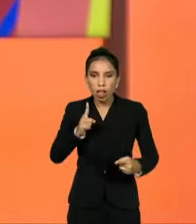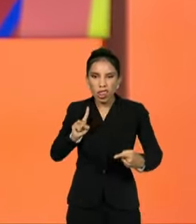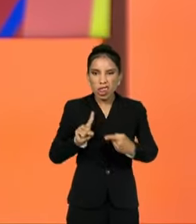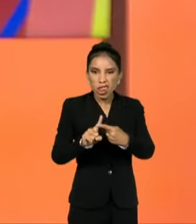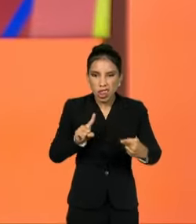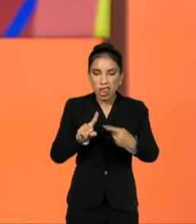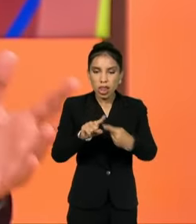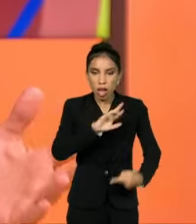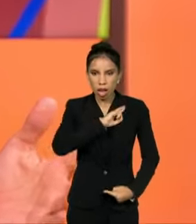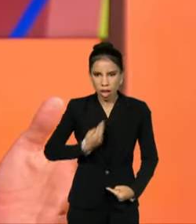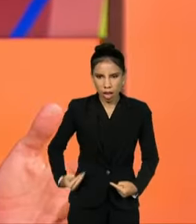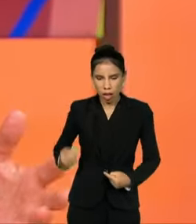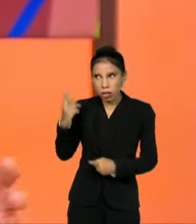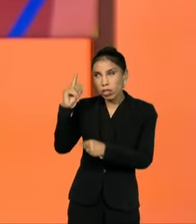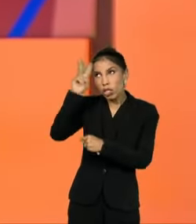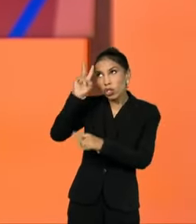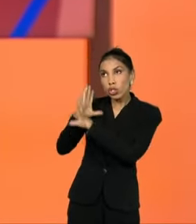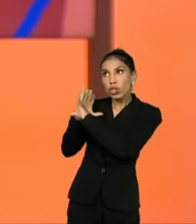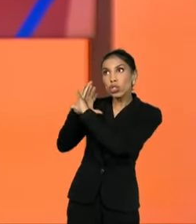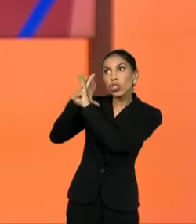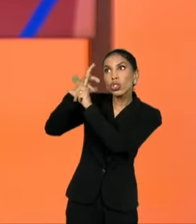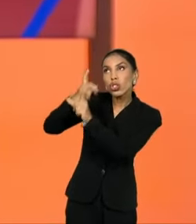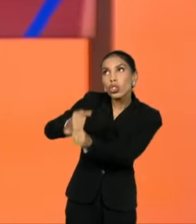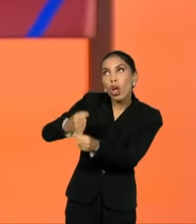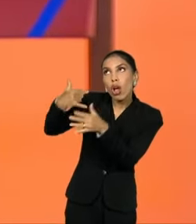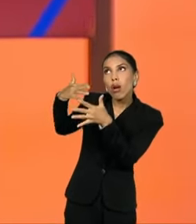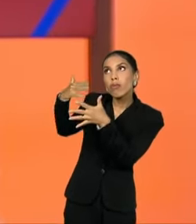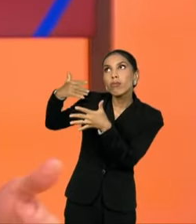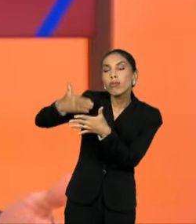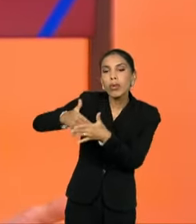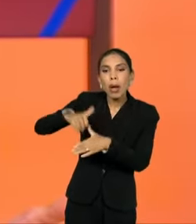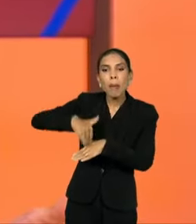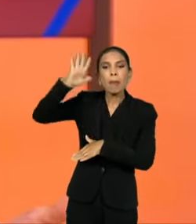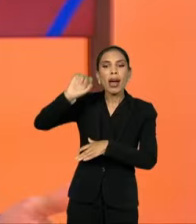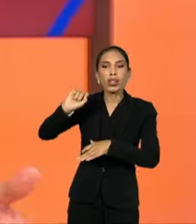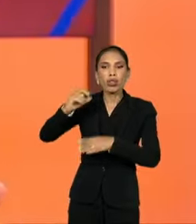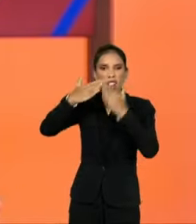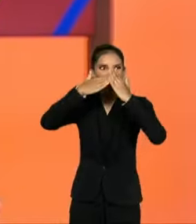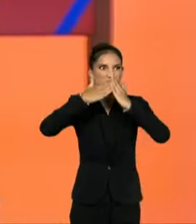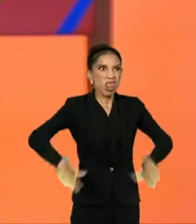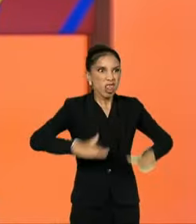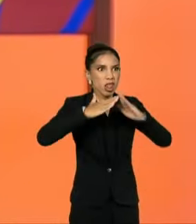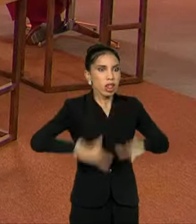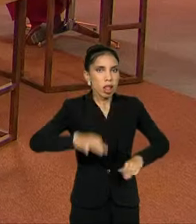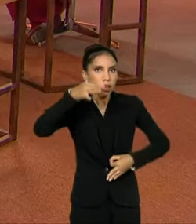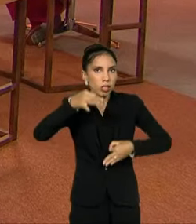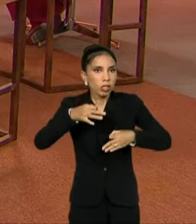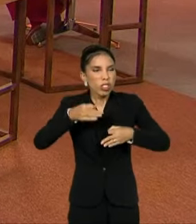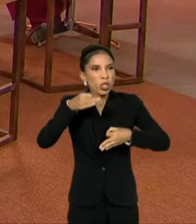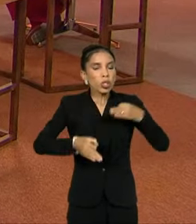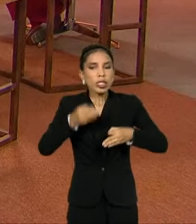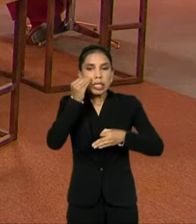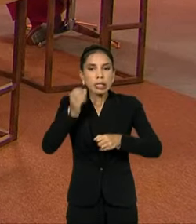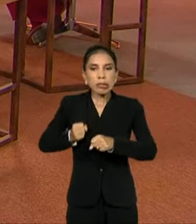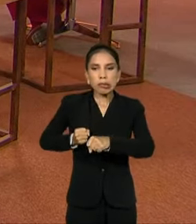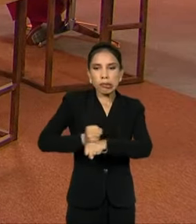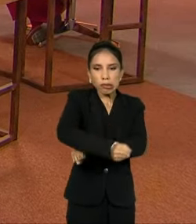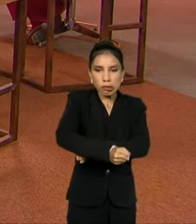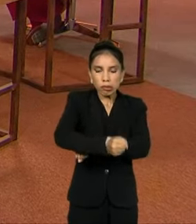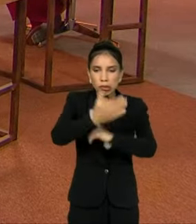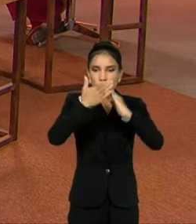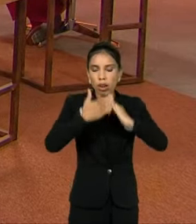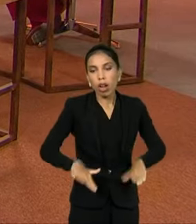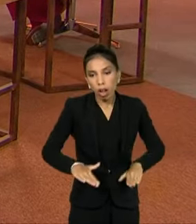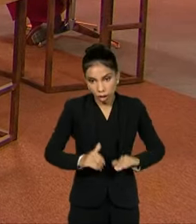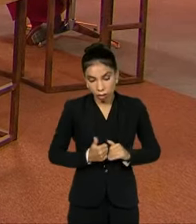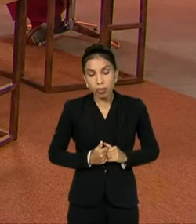longo da República, ao longo da história, né? A gente foi muito mais justiceiro do que justo. Né? Então, isso não é um detalhe na